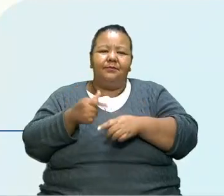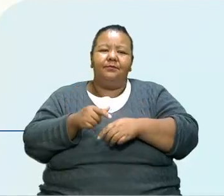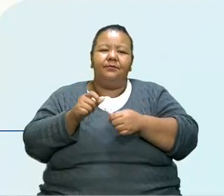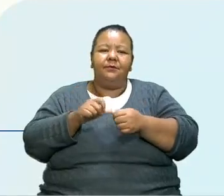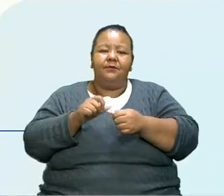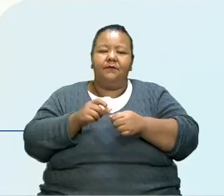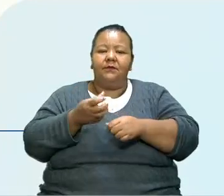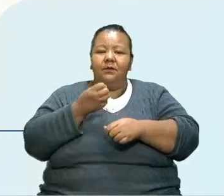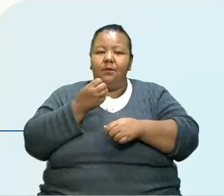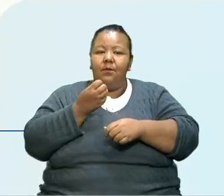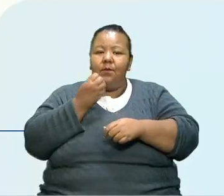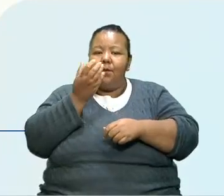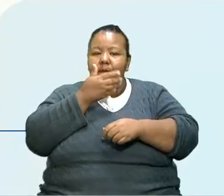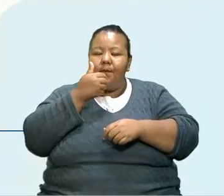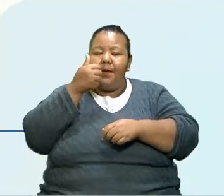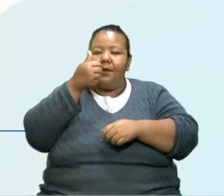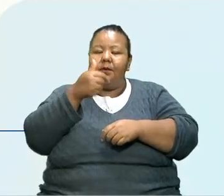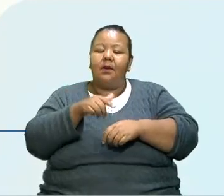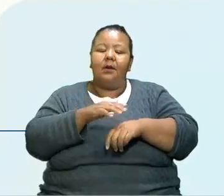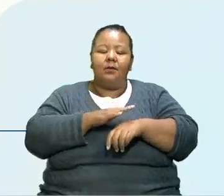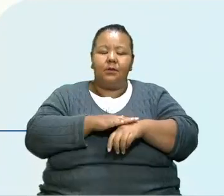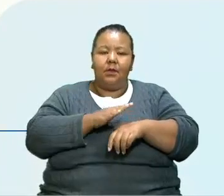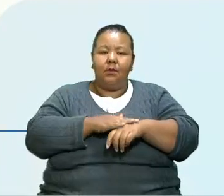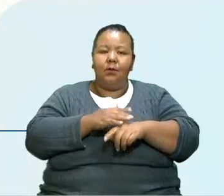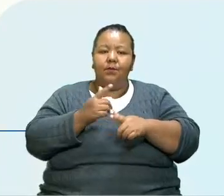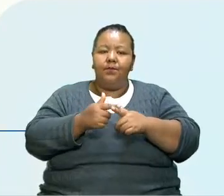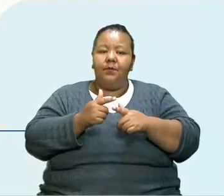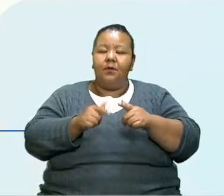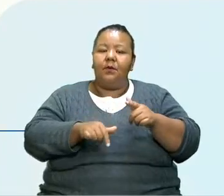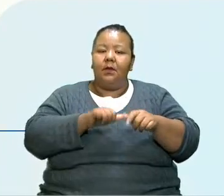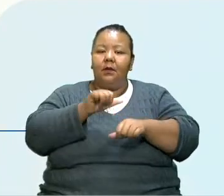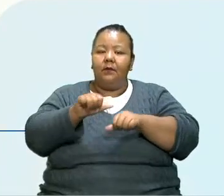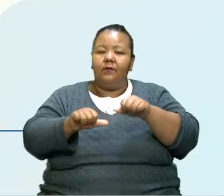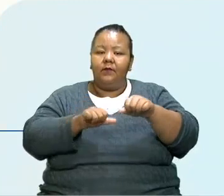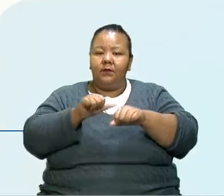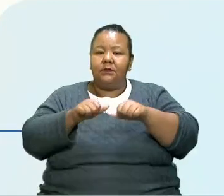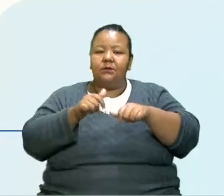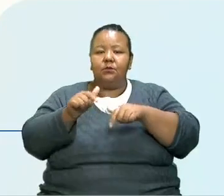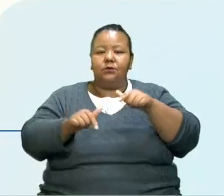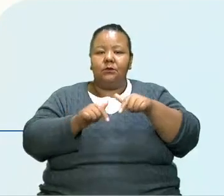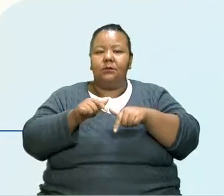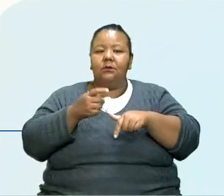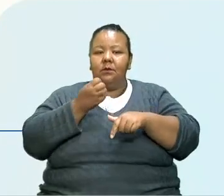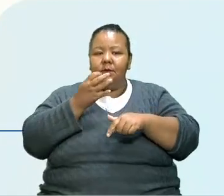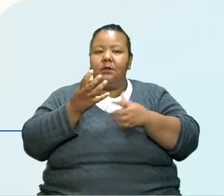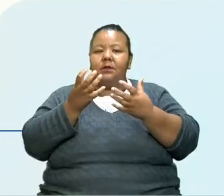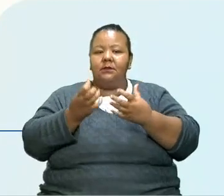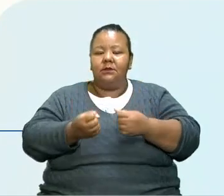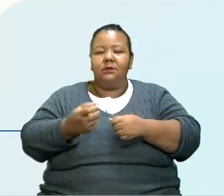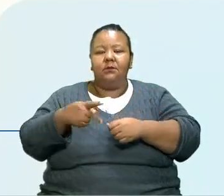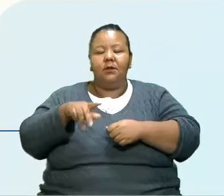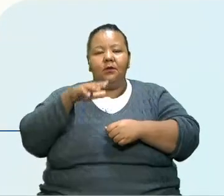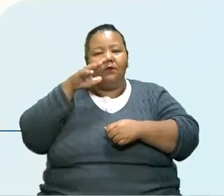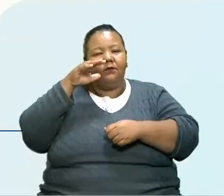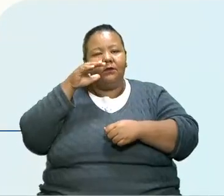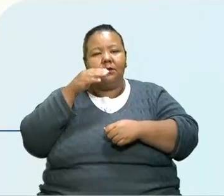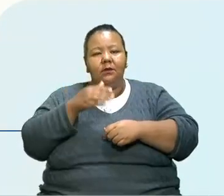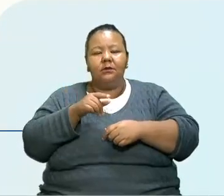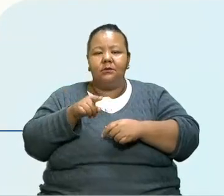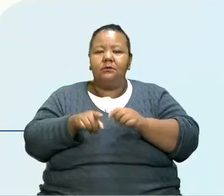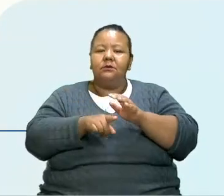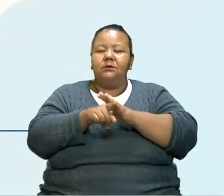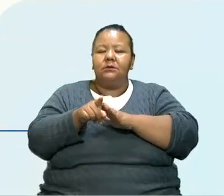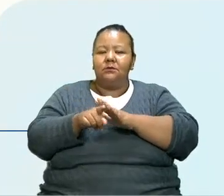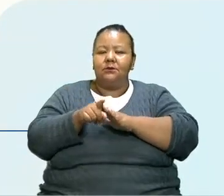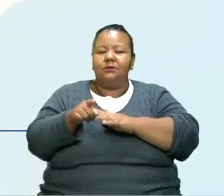fazer uma boa gestão de tempo. Porque a flexibilização do trabalho geralmente é bem aceita pelos funcionários. Aí, essa